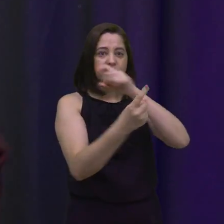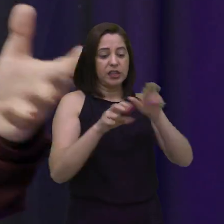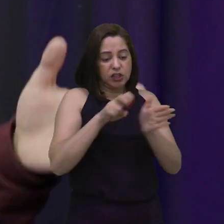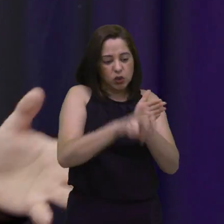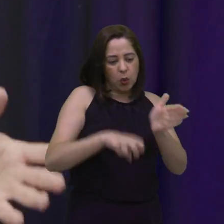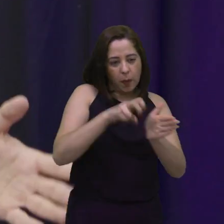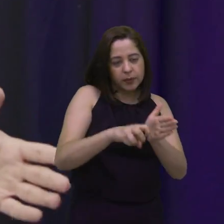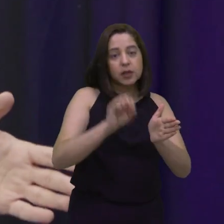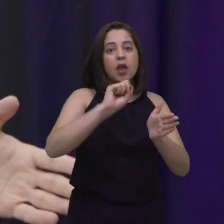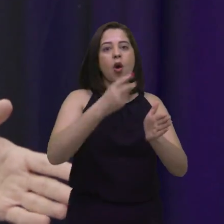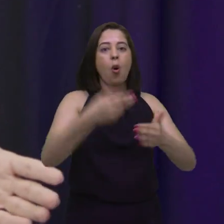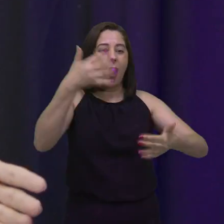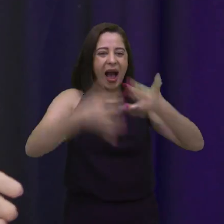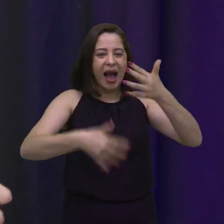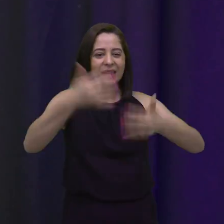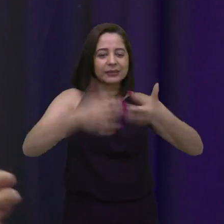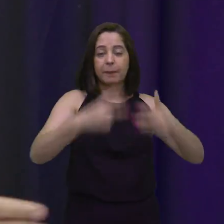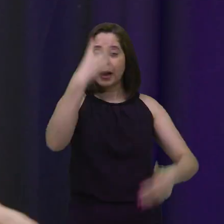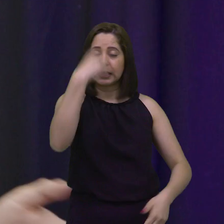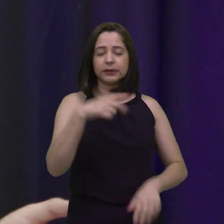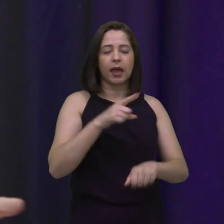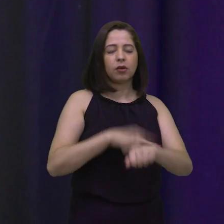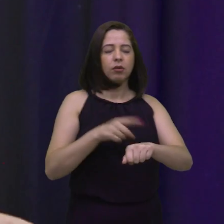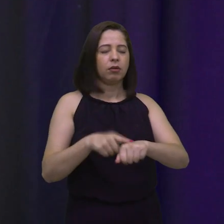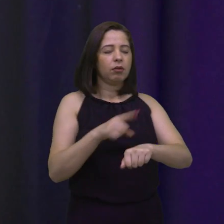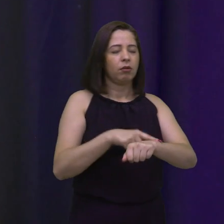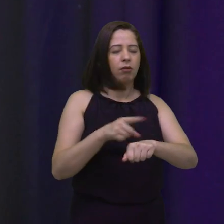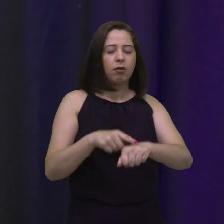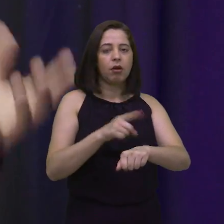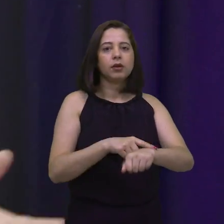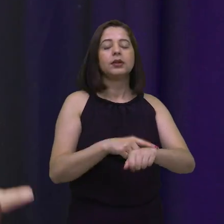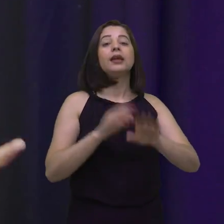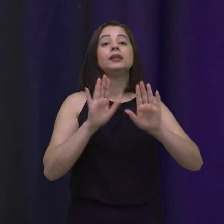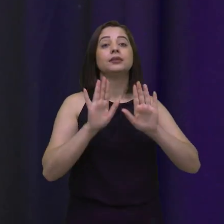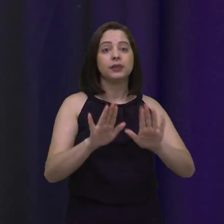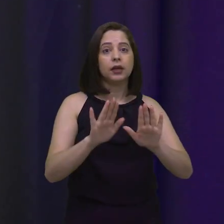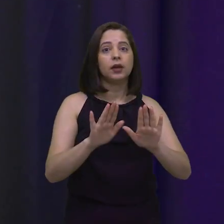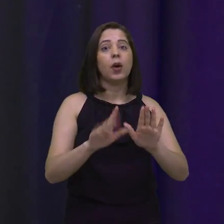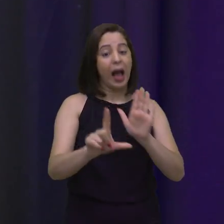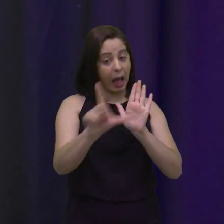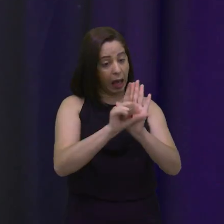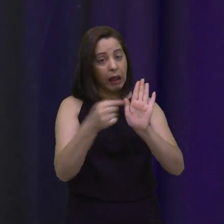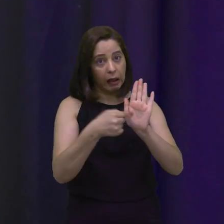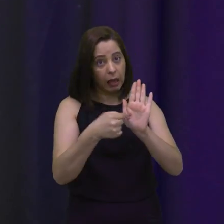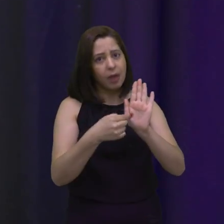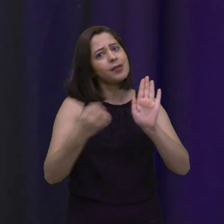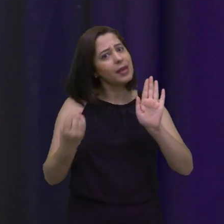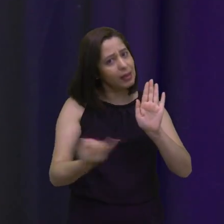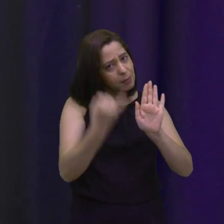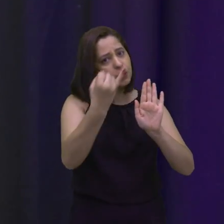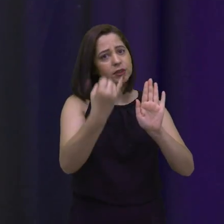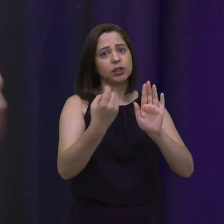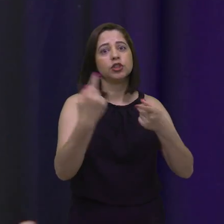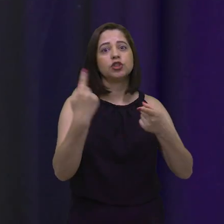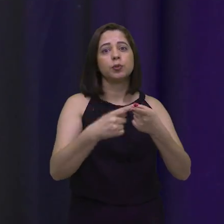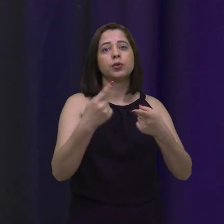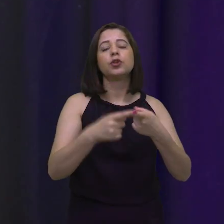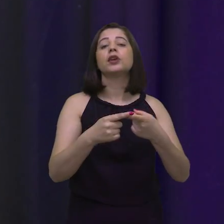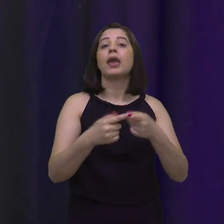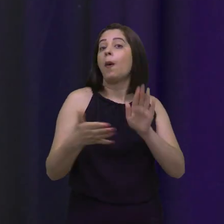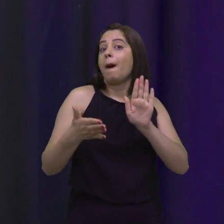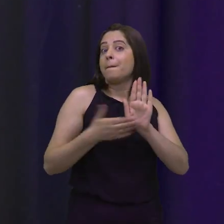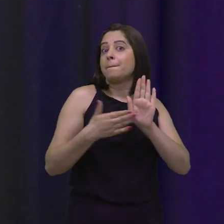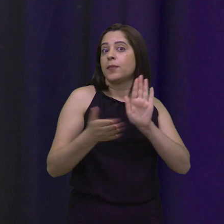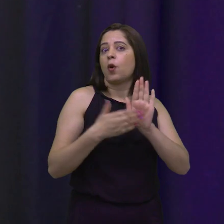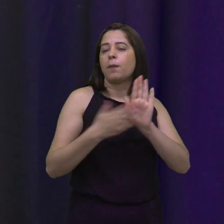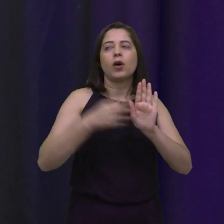cadeirante, ou vai atrapalhar o cego na hora que ele está seguindo aquele caminho tátil. O que fazer? Então é muito interessante porque traz para o poder